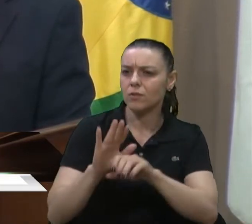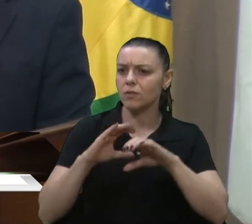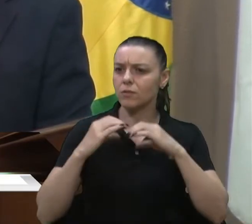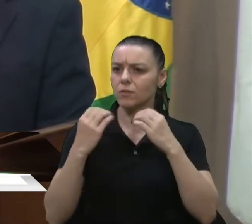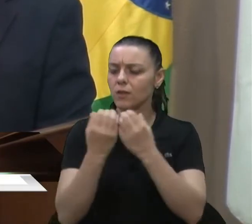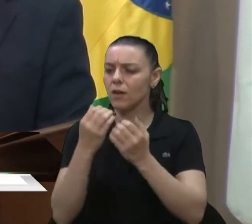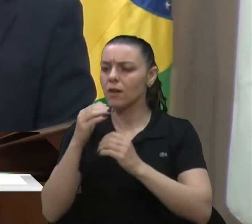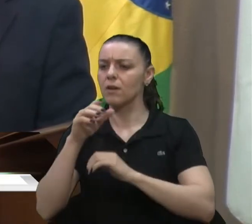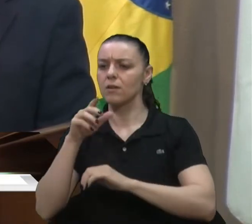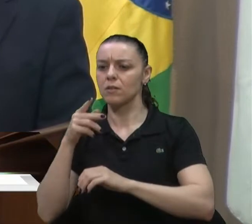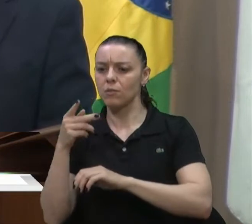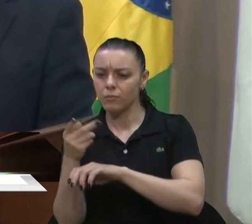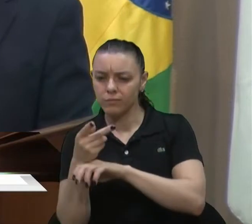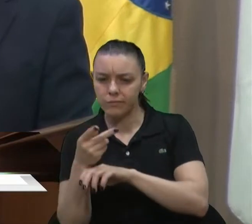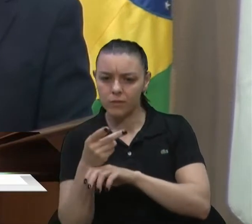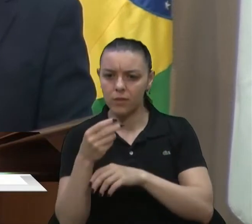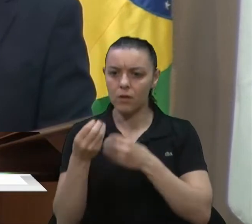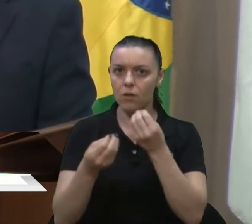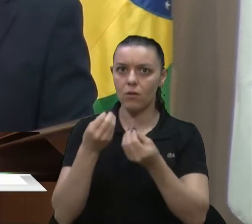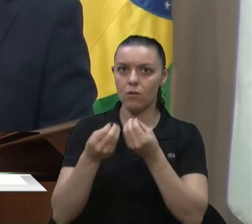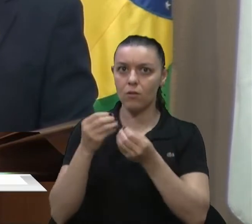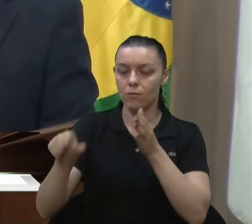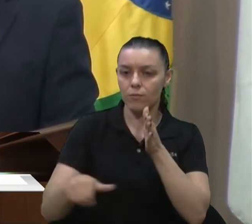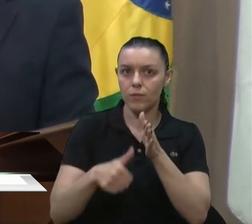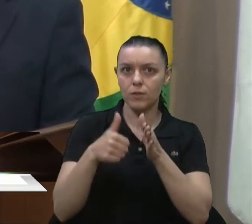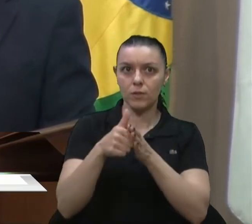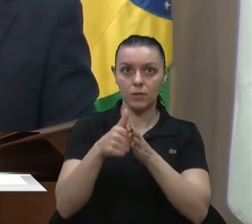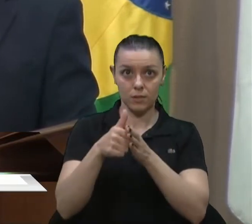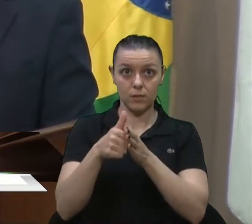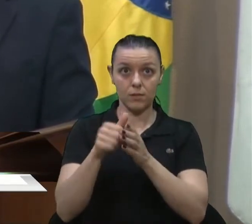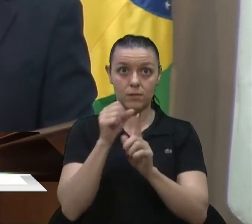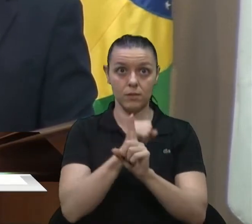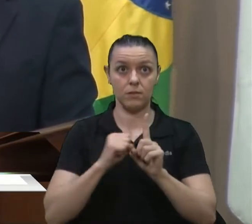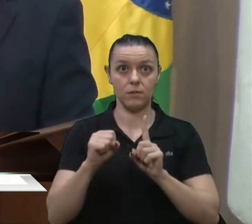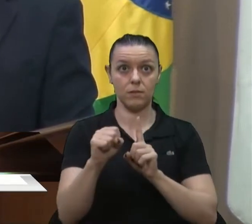preciso a chuva para florir.